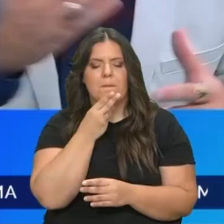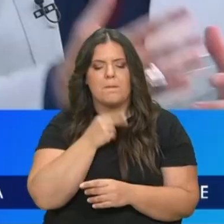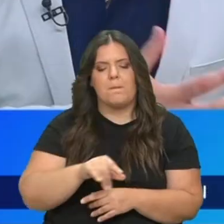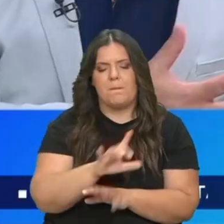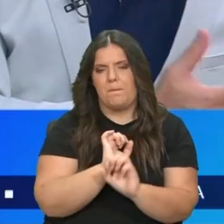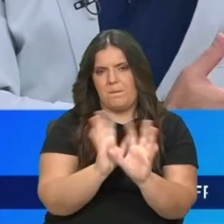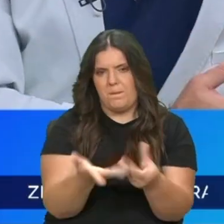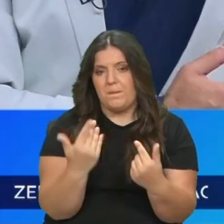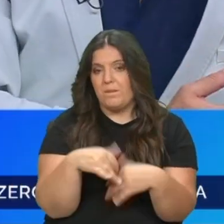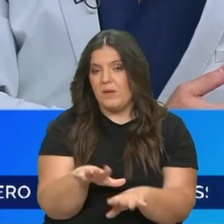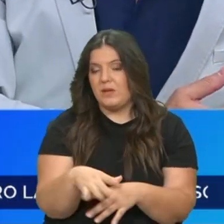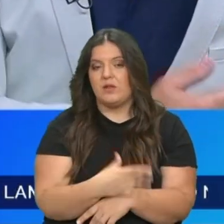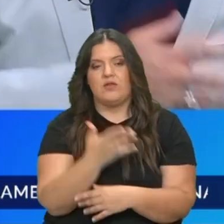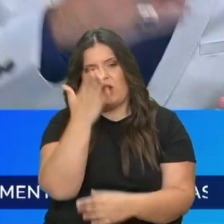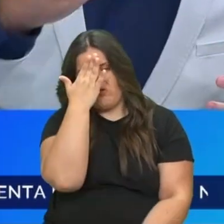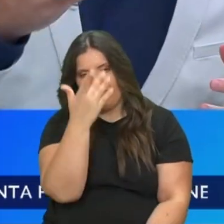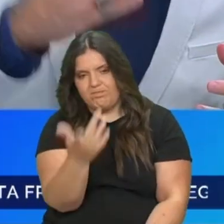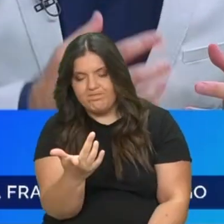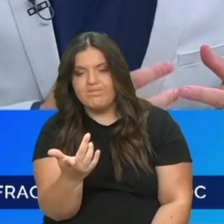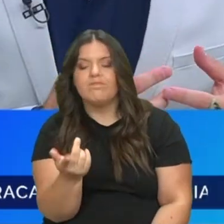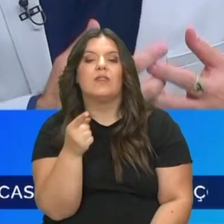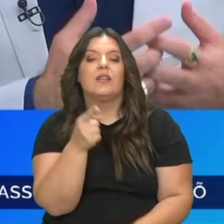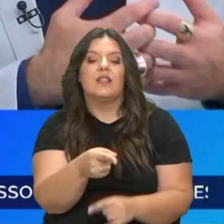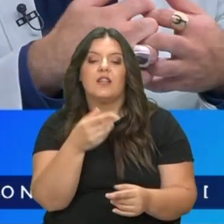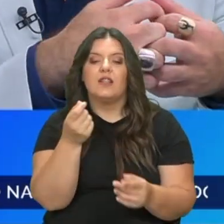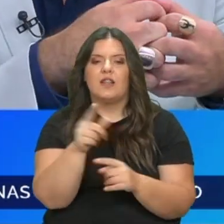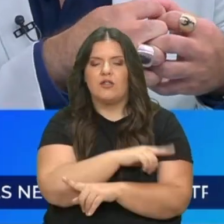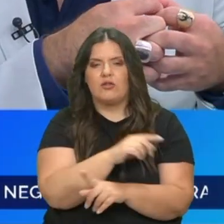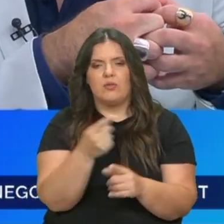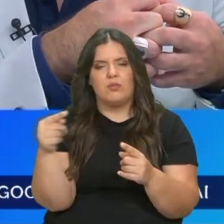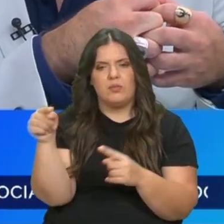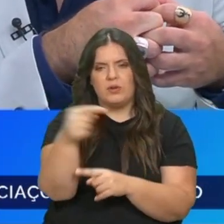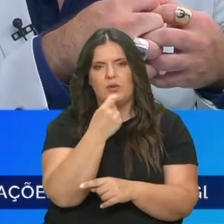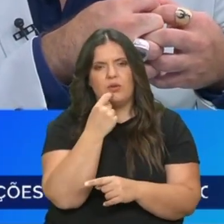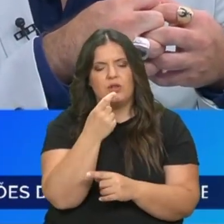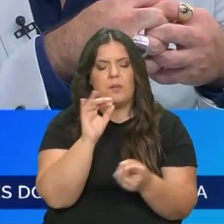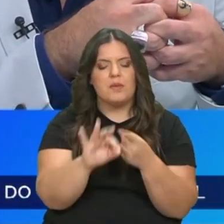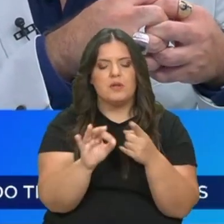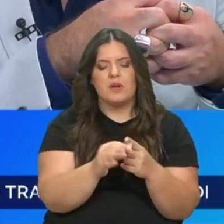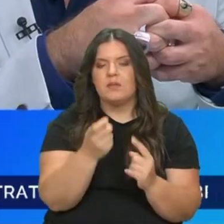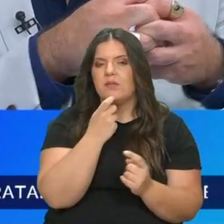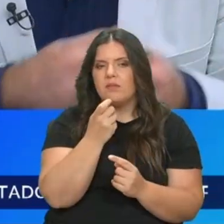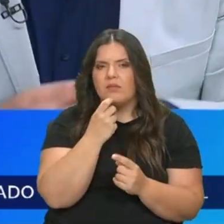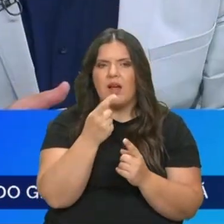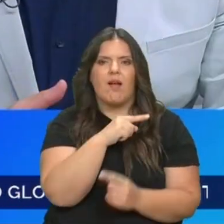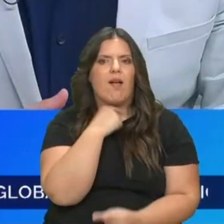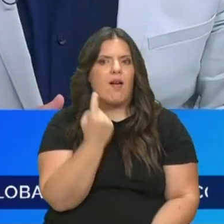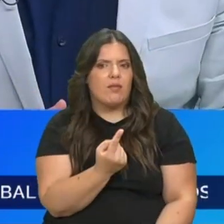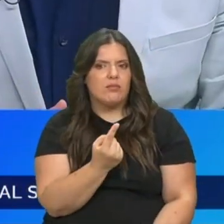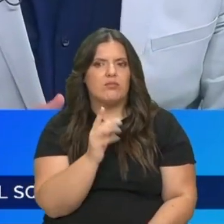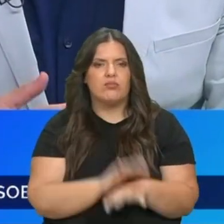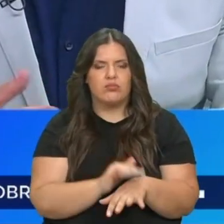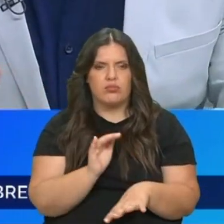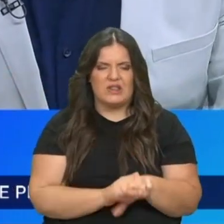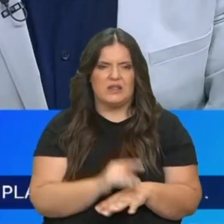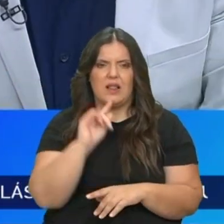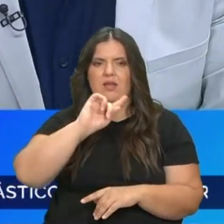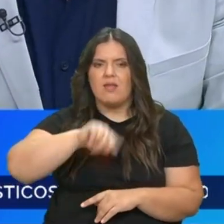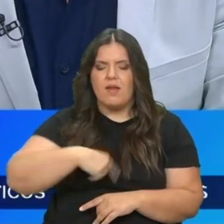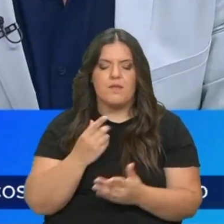óbvio, mas eles consideram que este meteorito é uma espécie geológica rara e que, portanto,